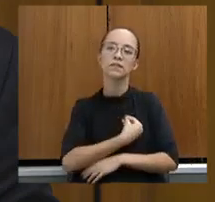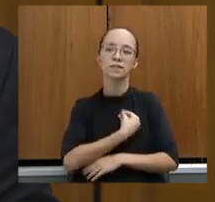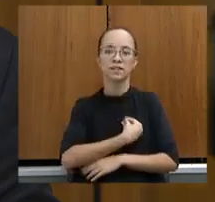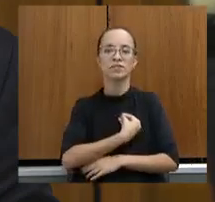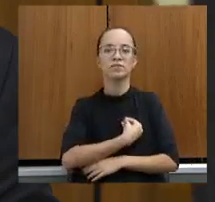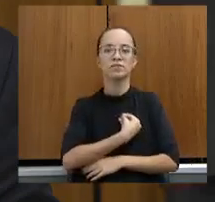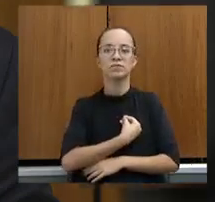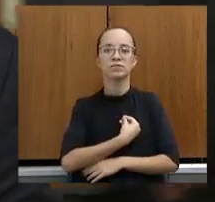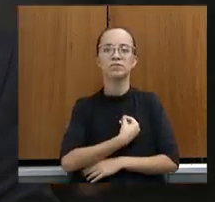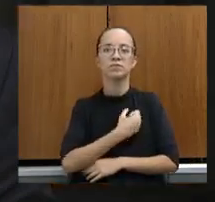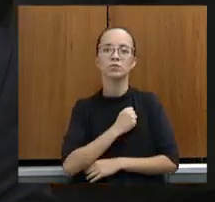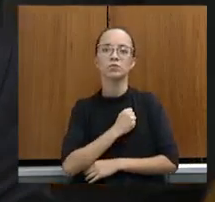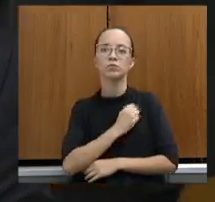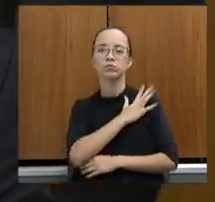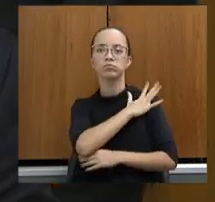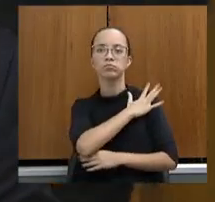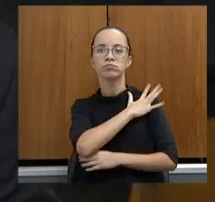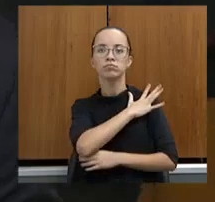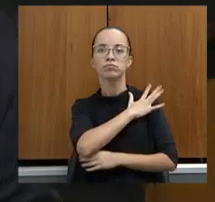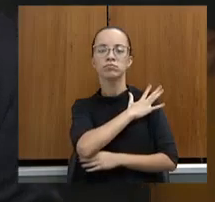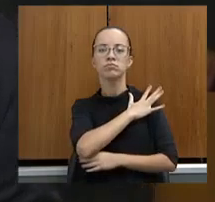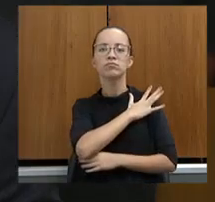do comandante